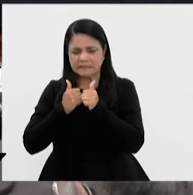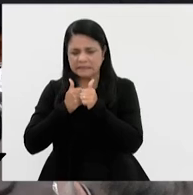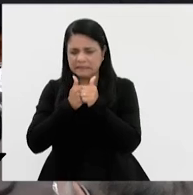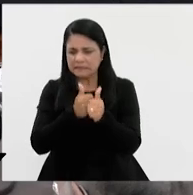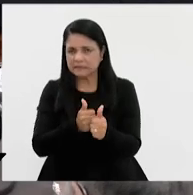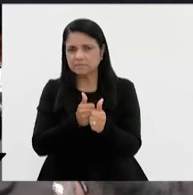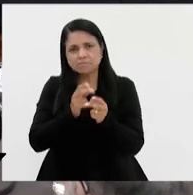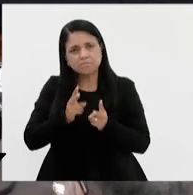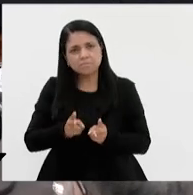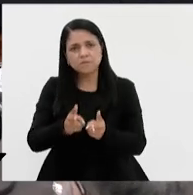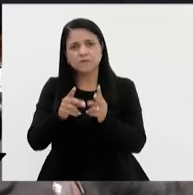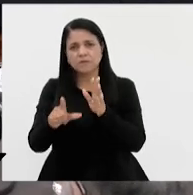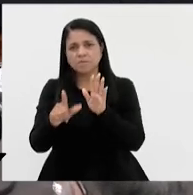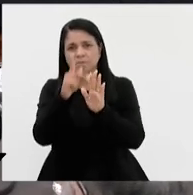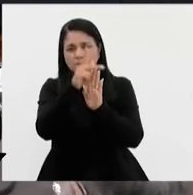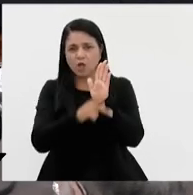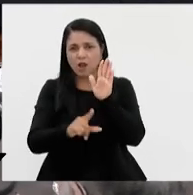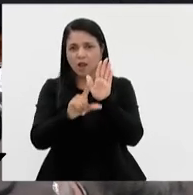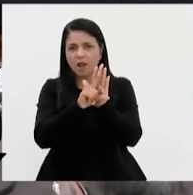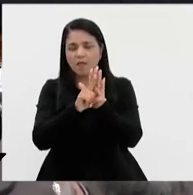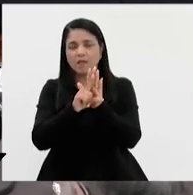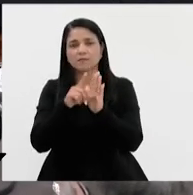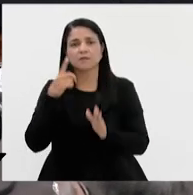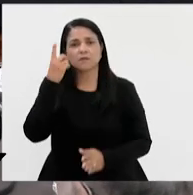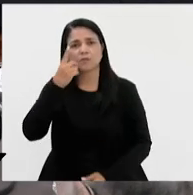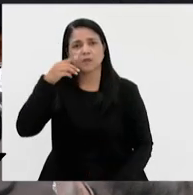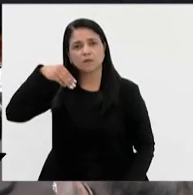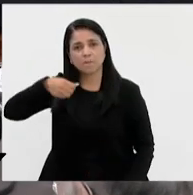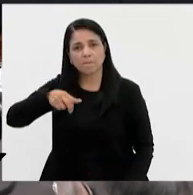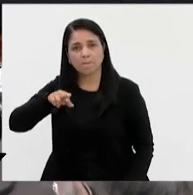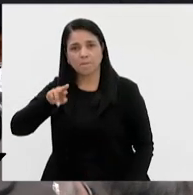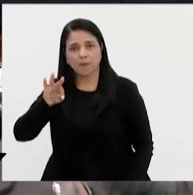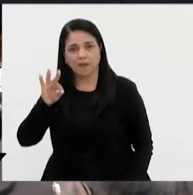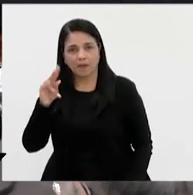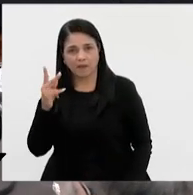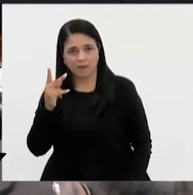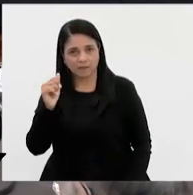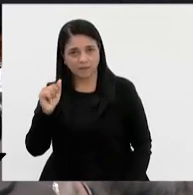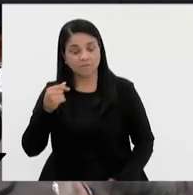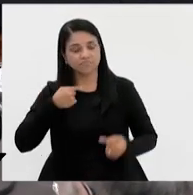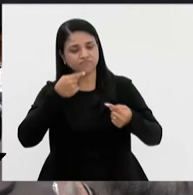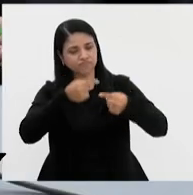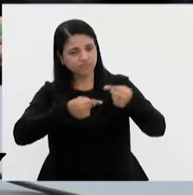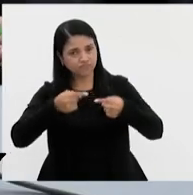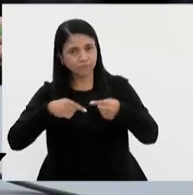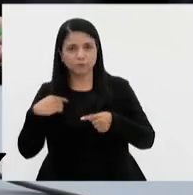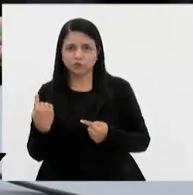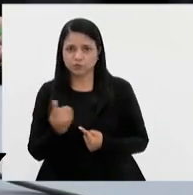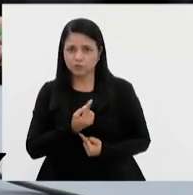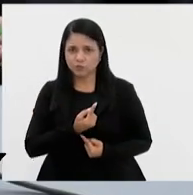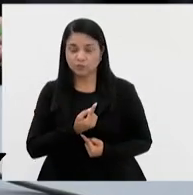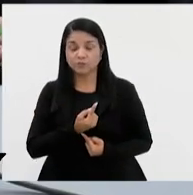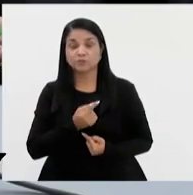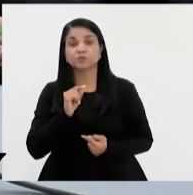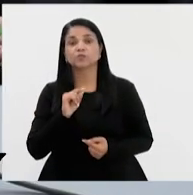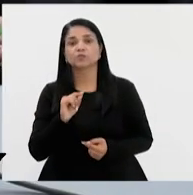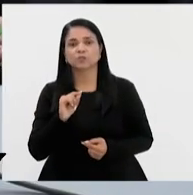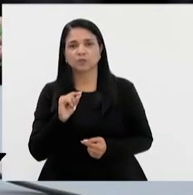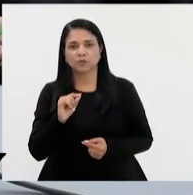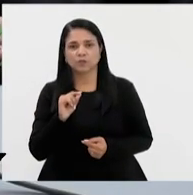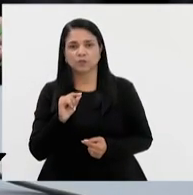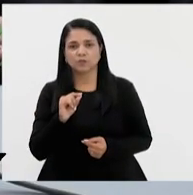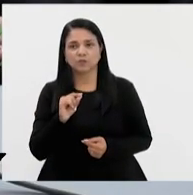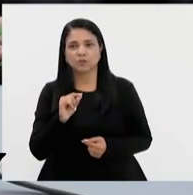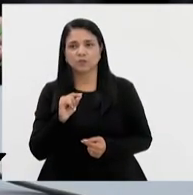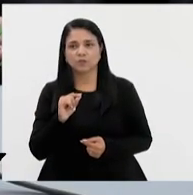do projeto de lei da deputada Marta Rocha, em que nós aqui debatemos a questão